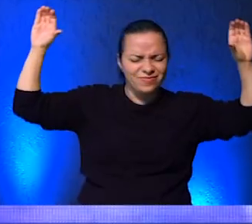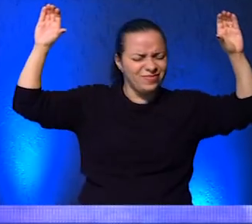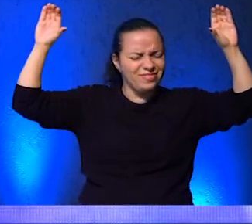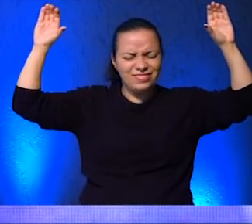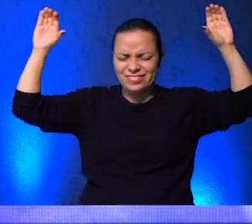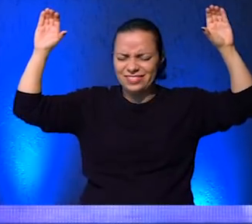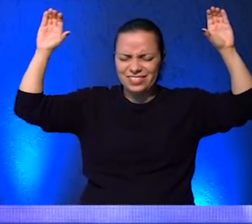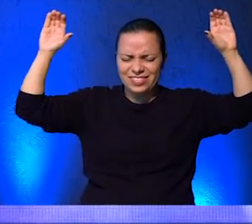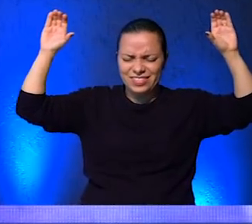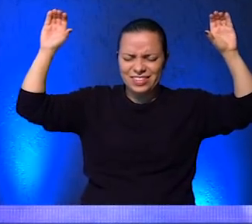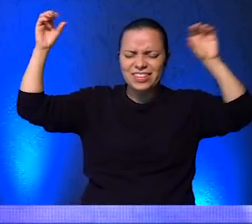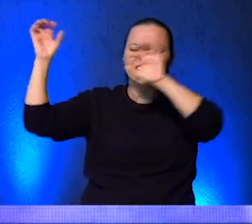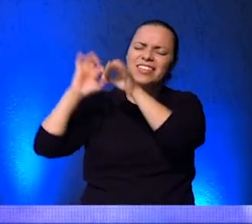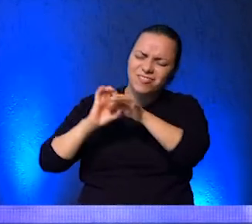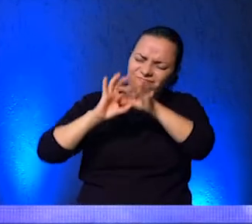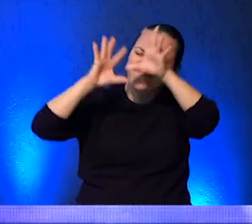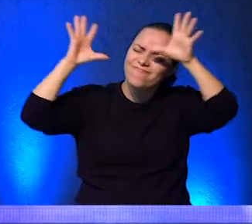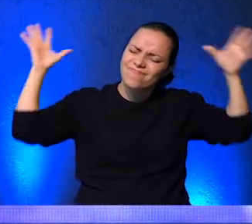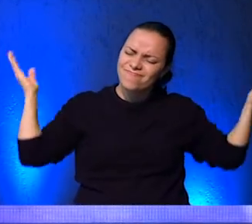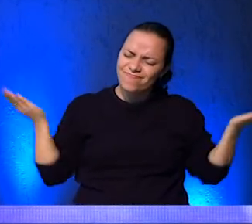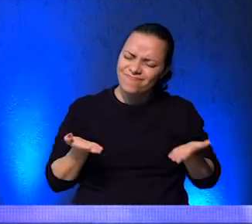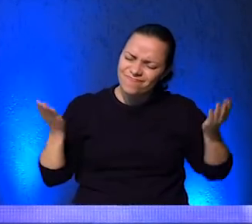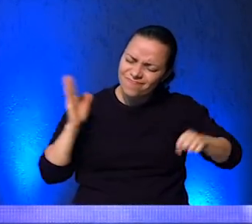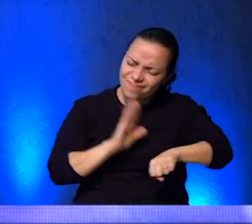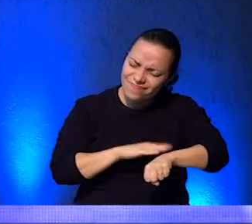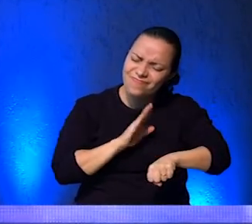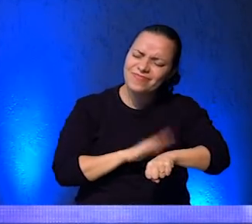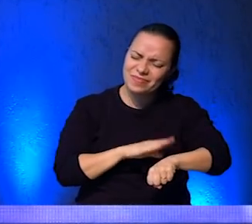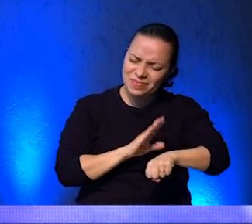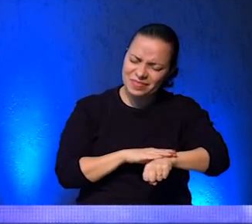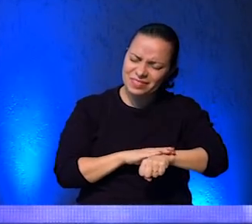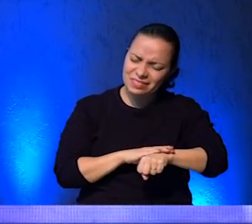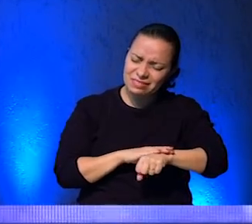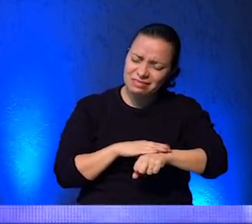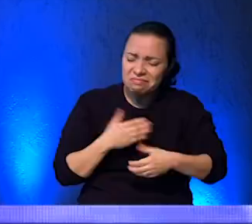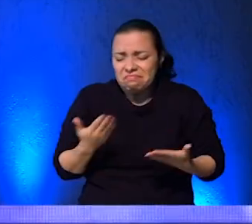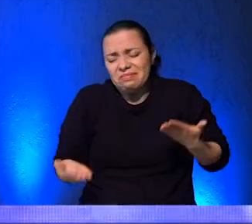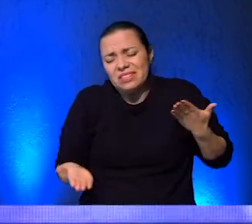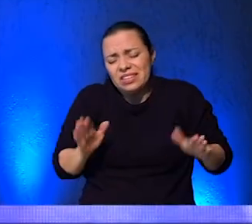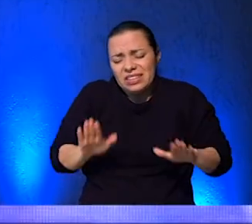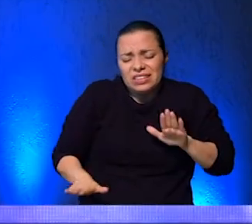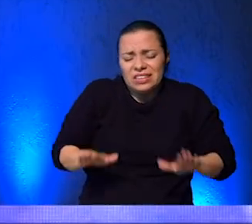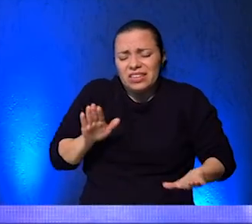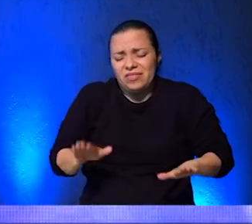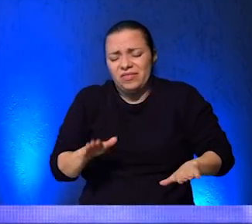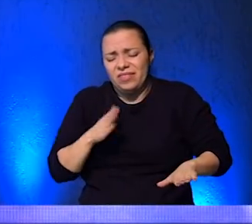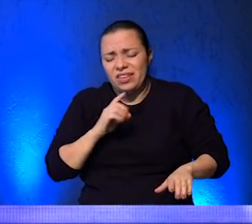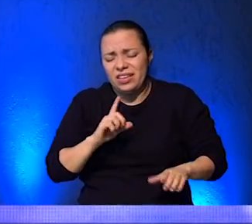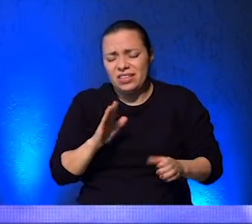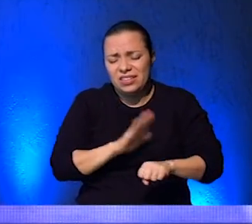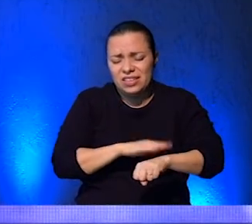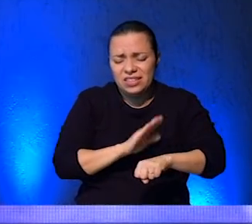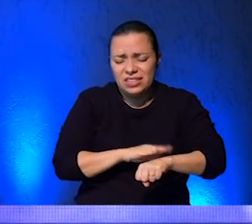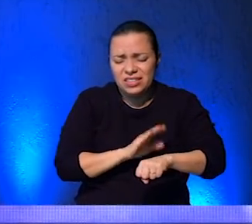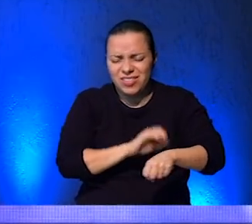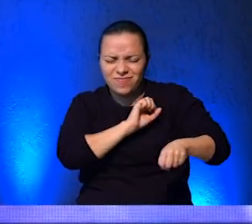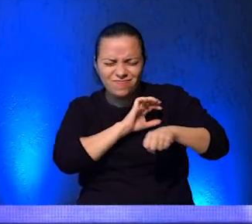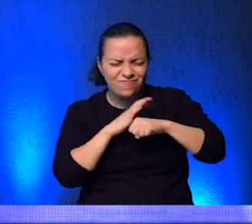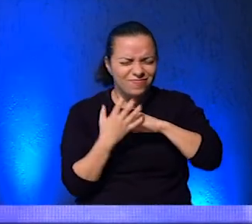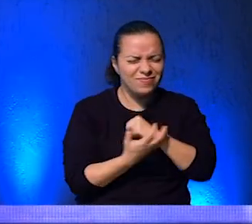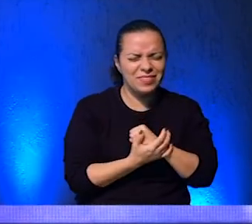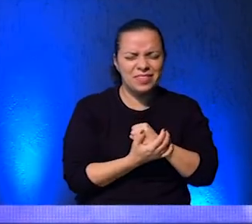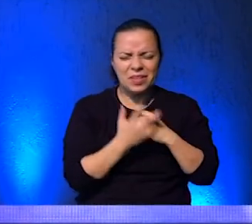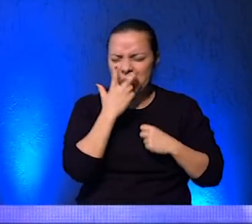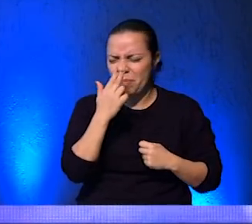passássemos pelo que estamos passando talvez nós estamos vivendo essa a nós parece ser a maior